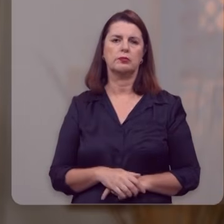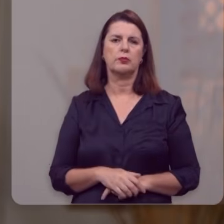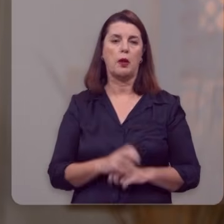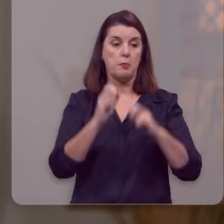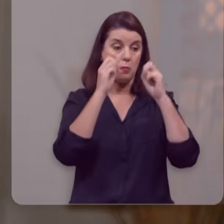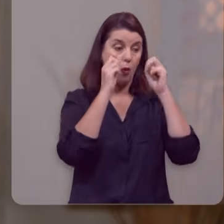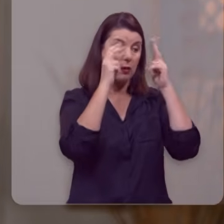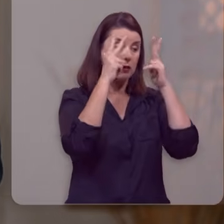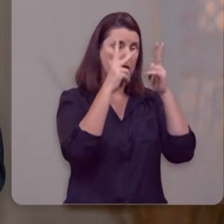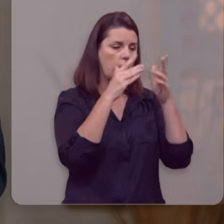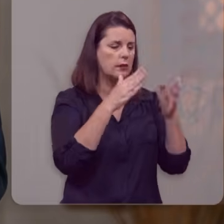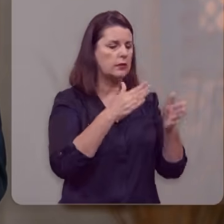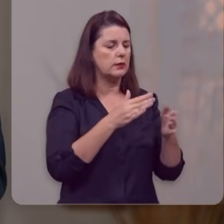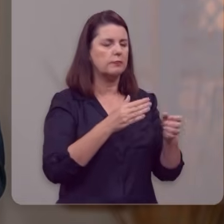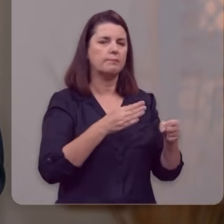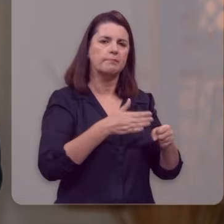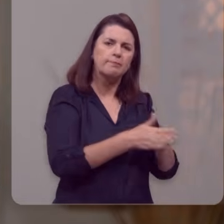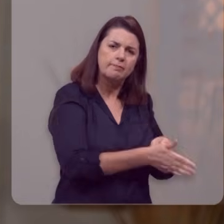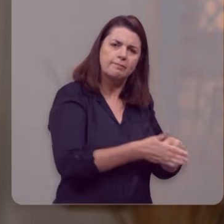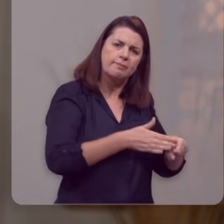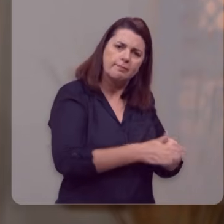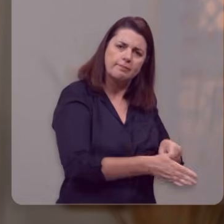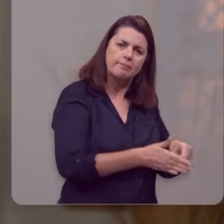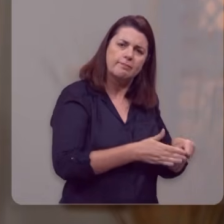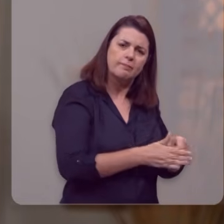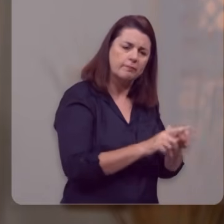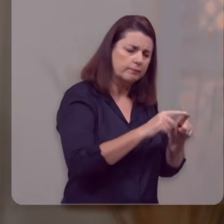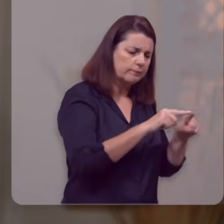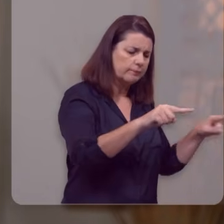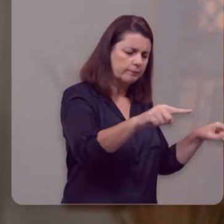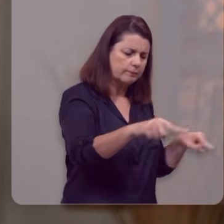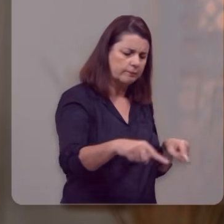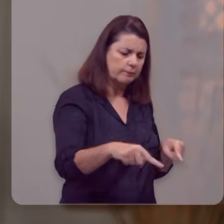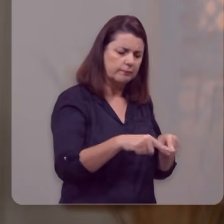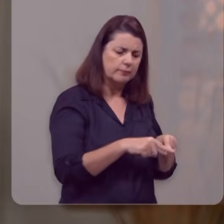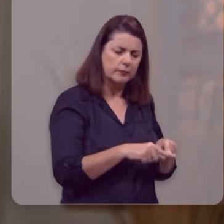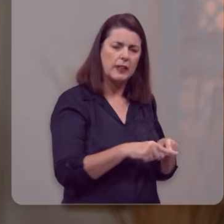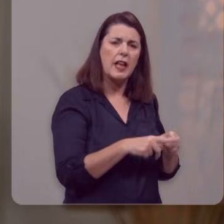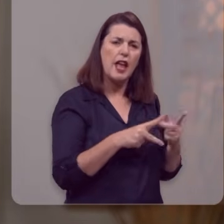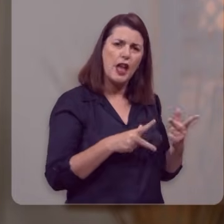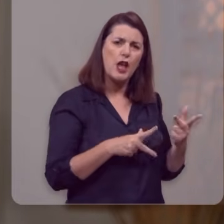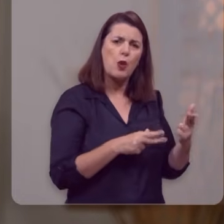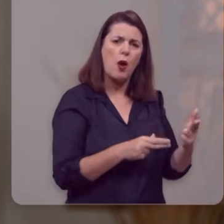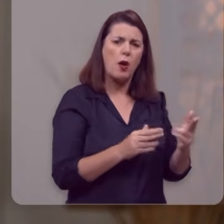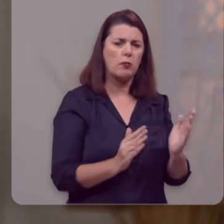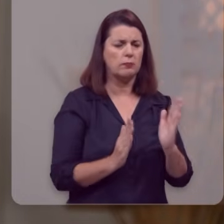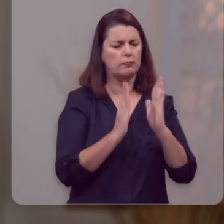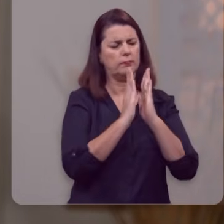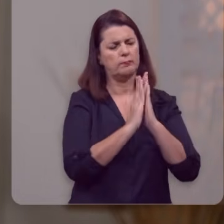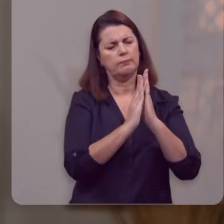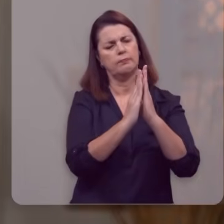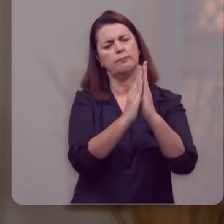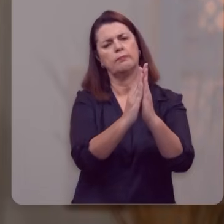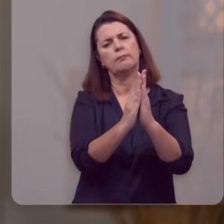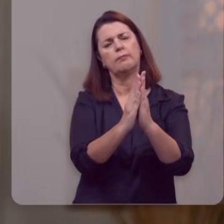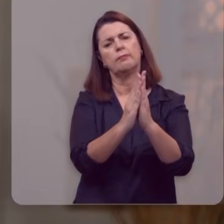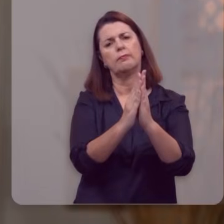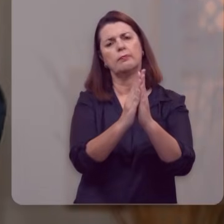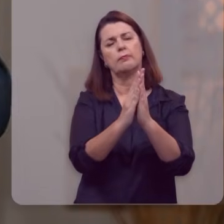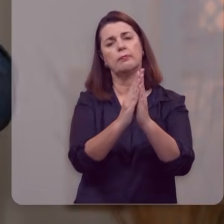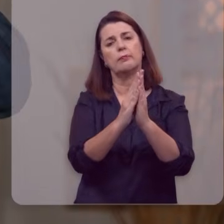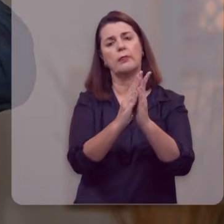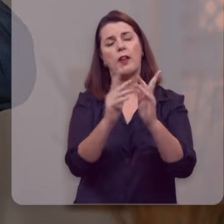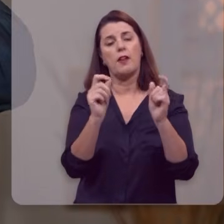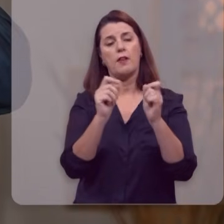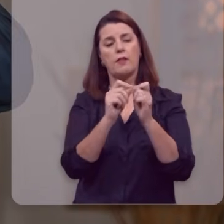Moisés deveria serrar tábuas iguais. Moisés deveria colocar essas tábuas de pé. Moisés